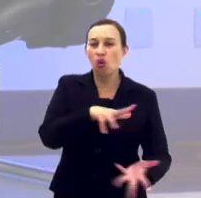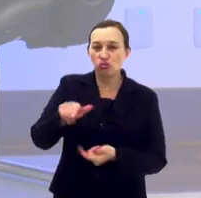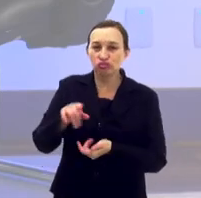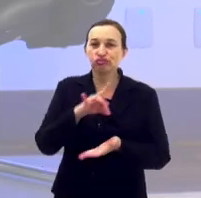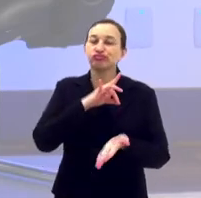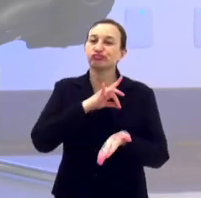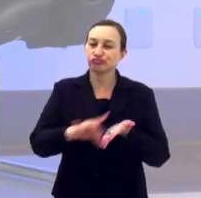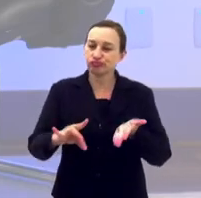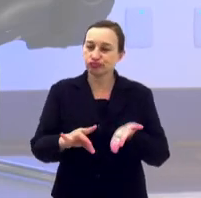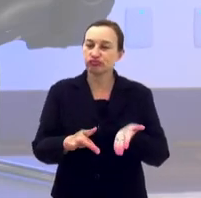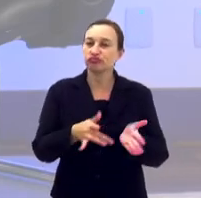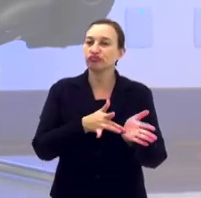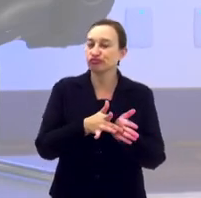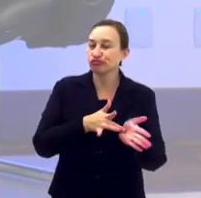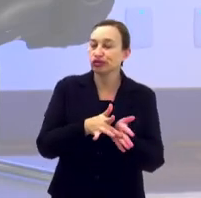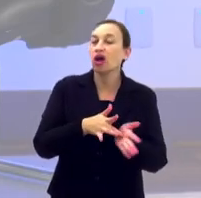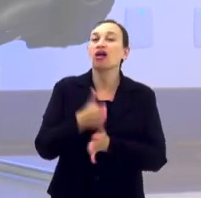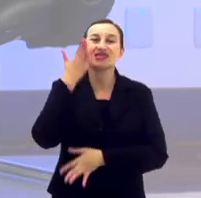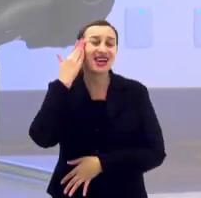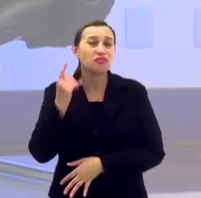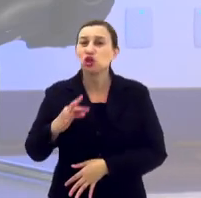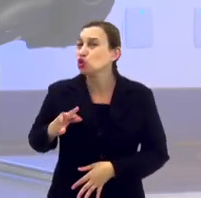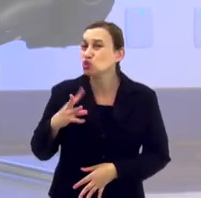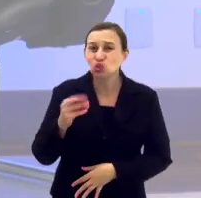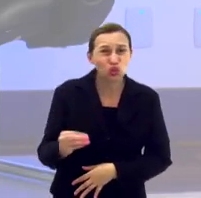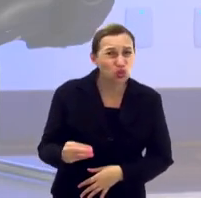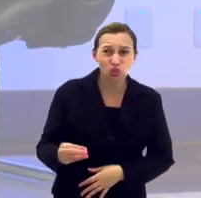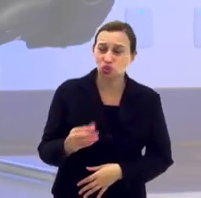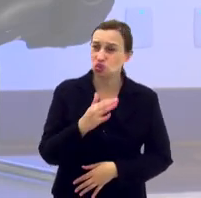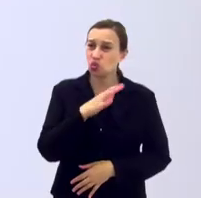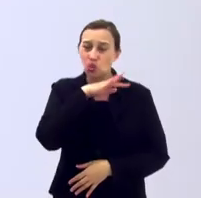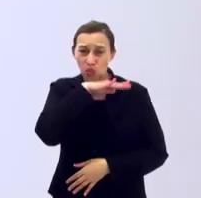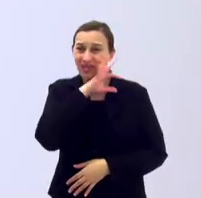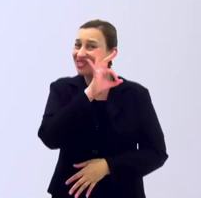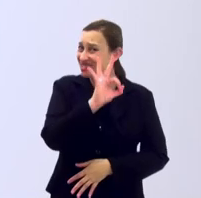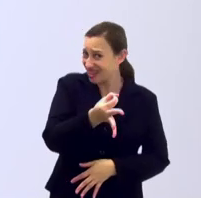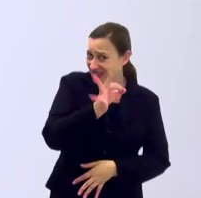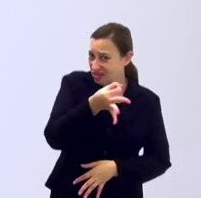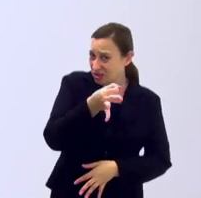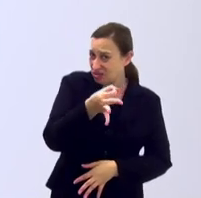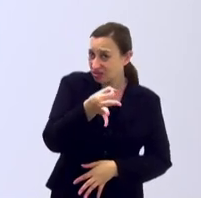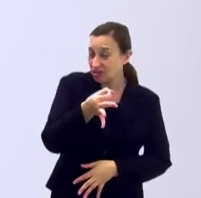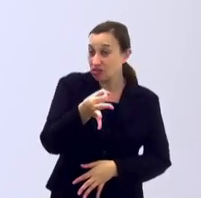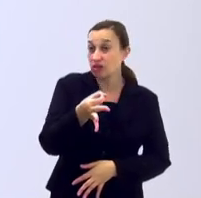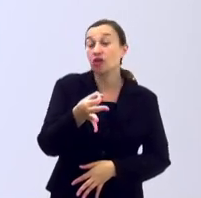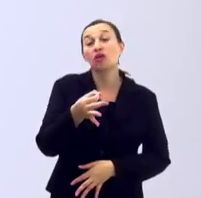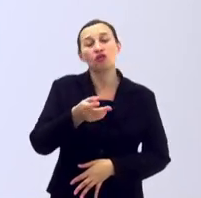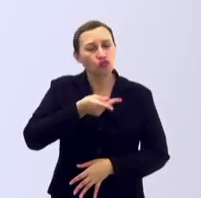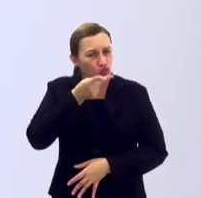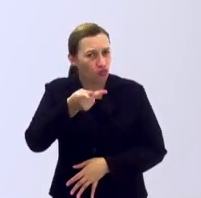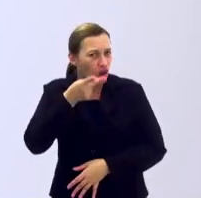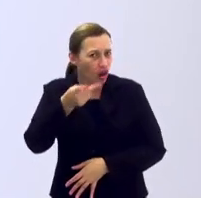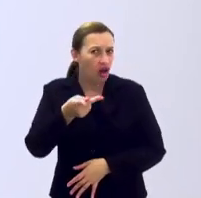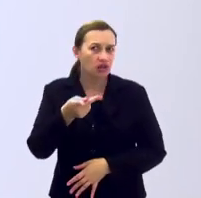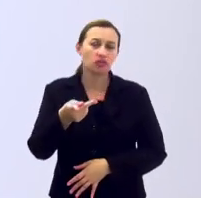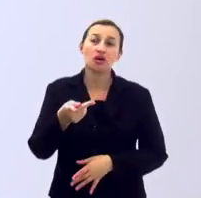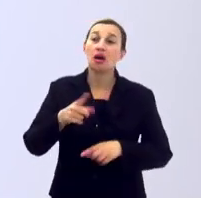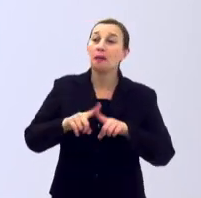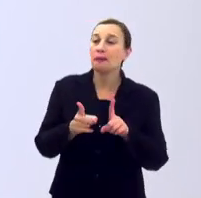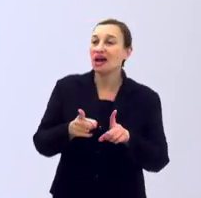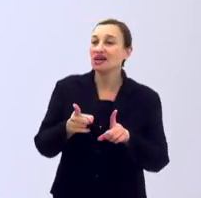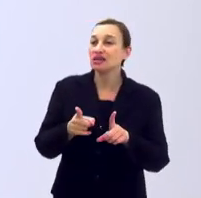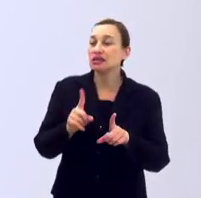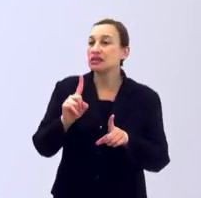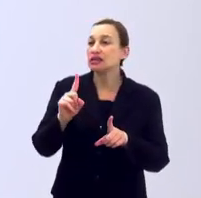o mundo é hipócrita. Sabia das atrocidades, completamente. Foi falado,